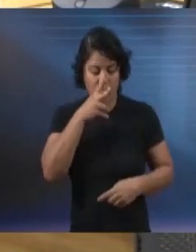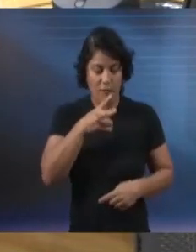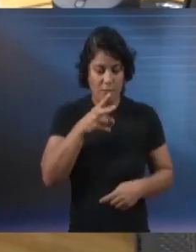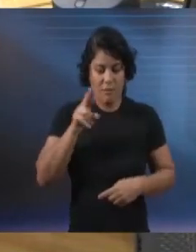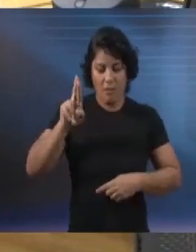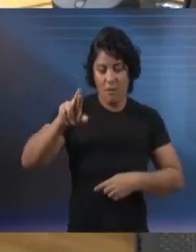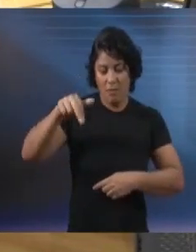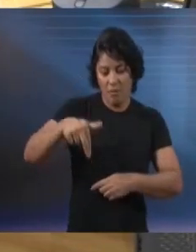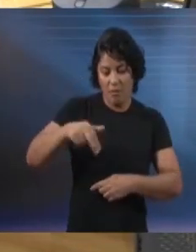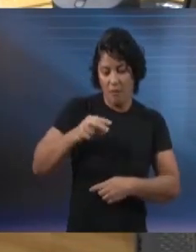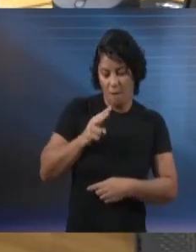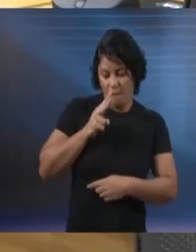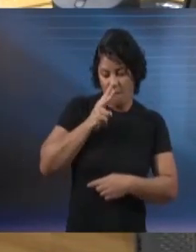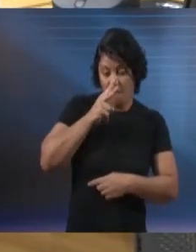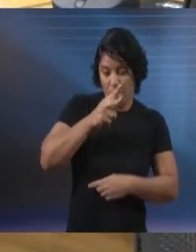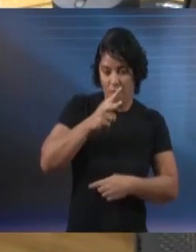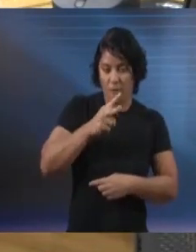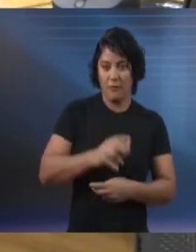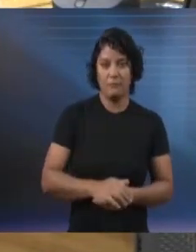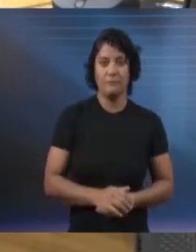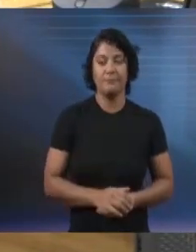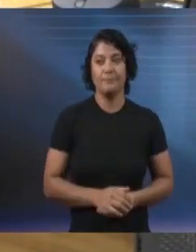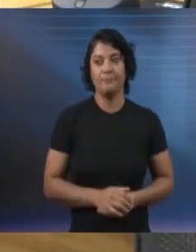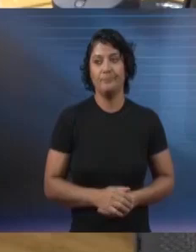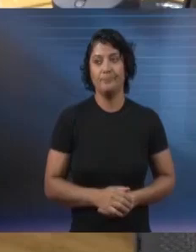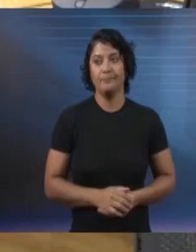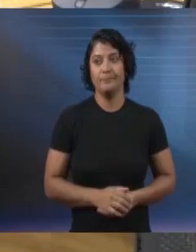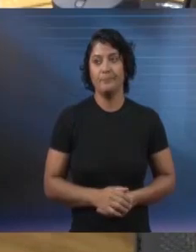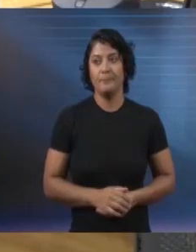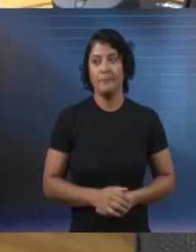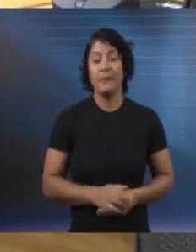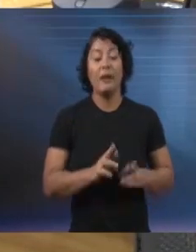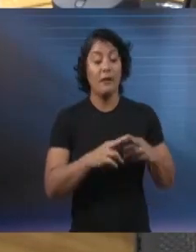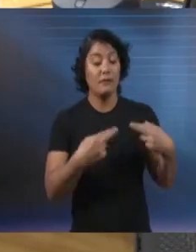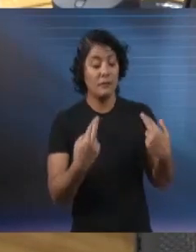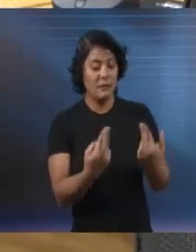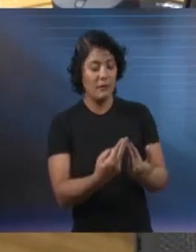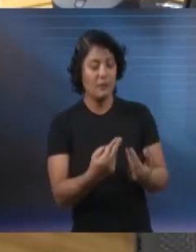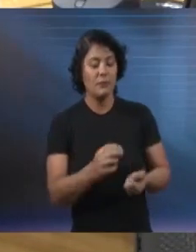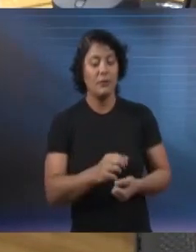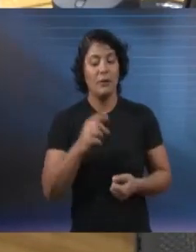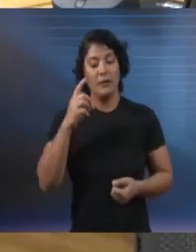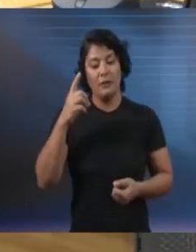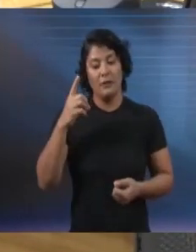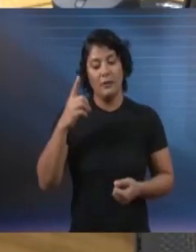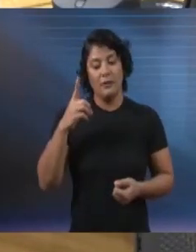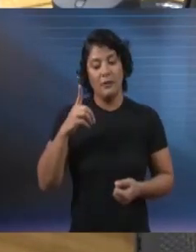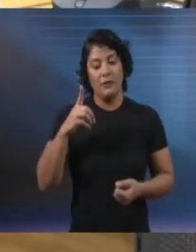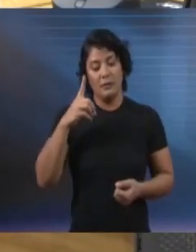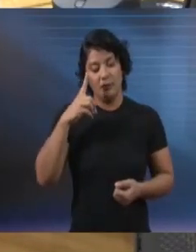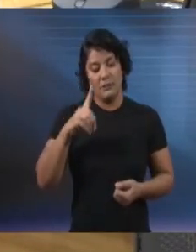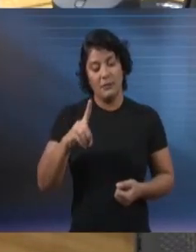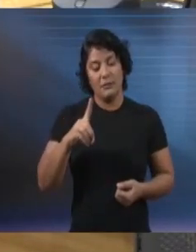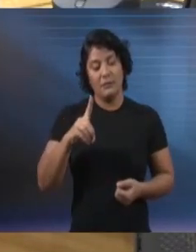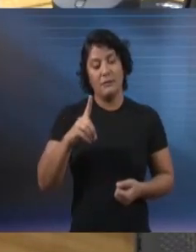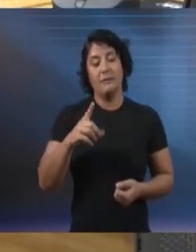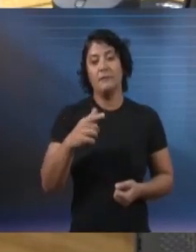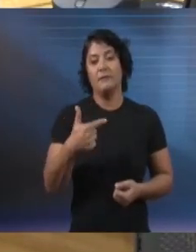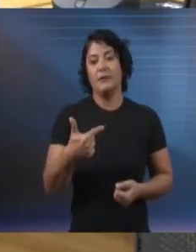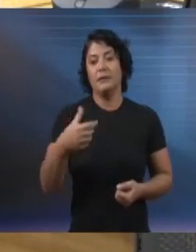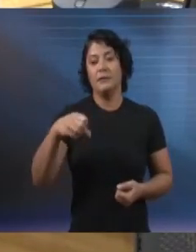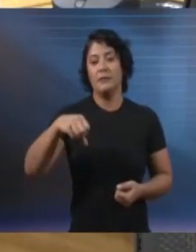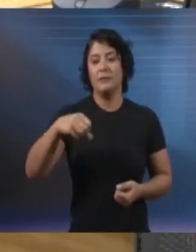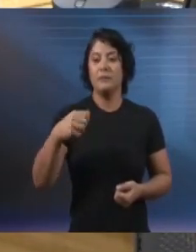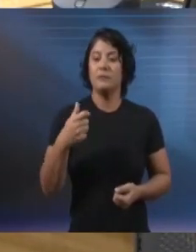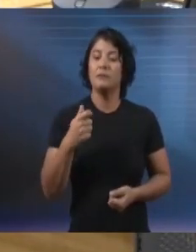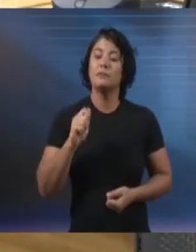Norte forte, nós fizemos uma audiência pública no dia 29 de abril para